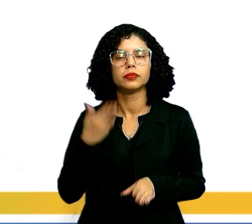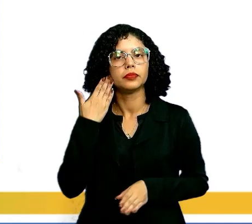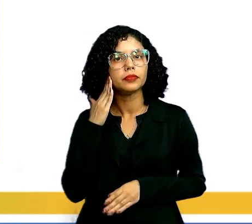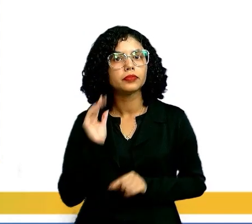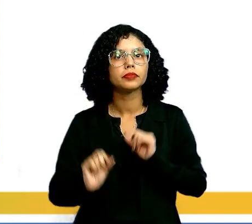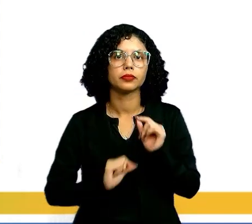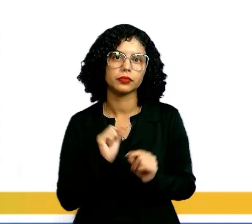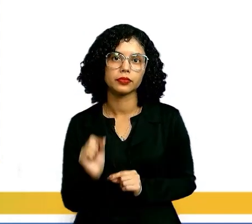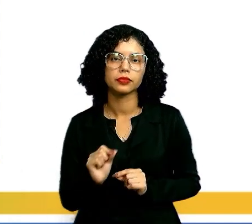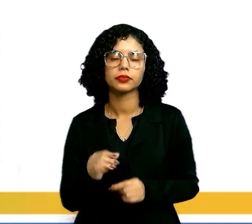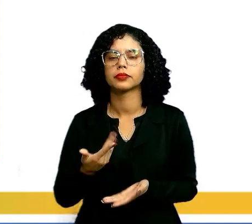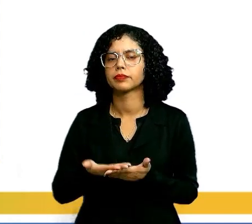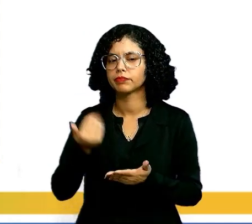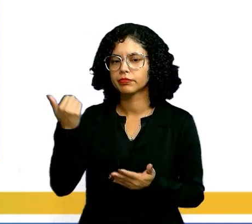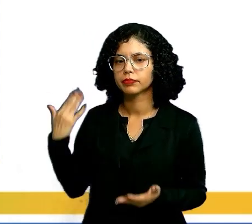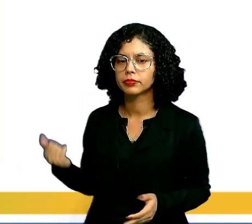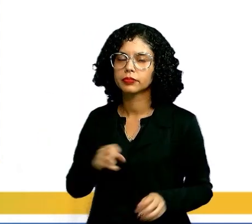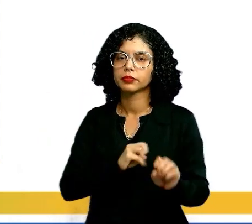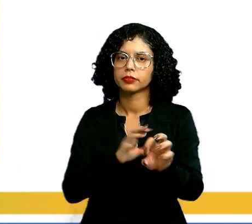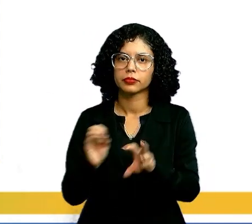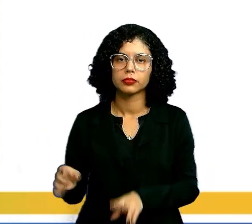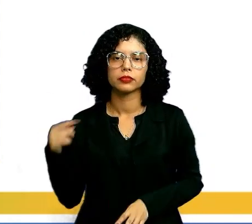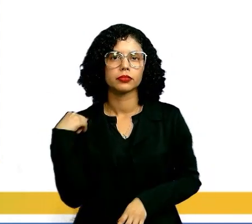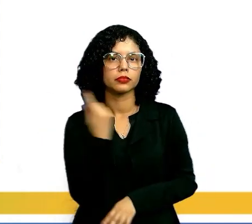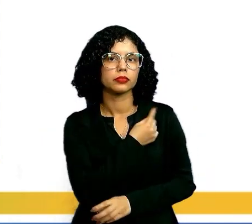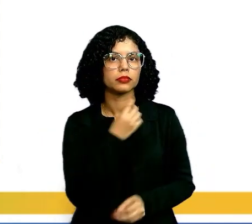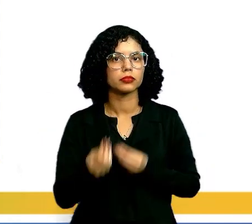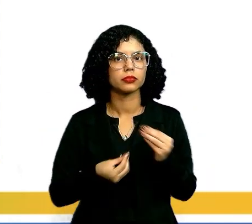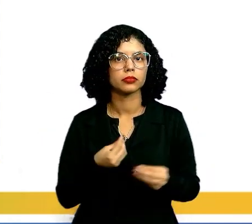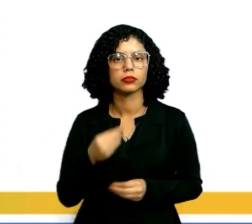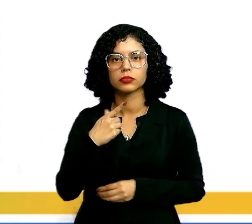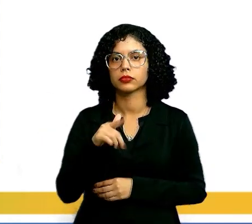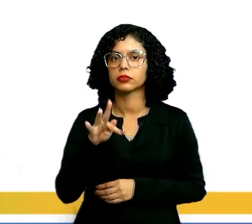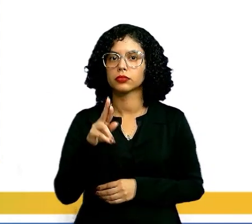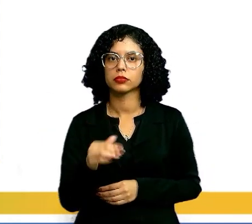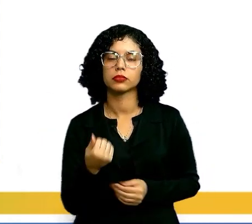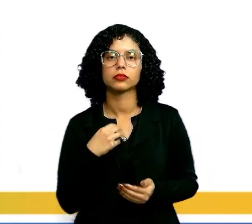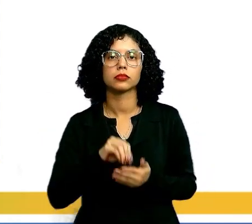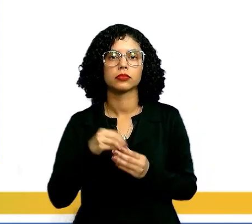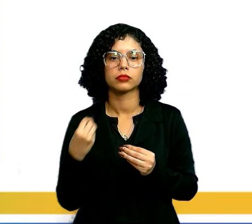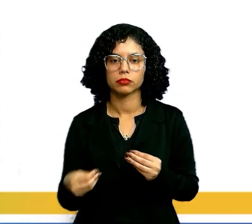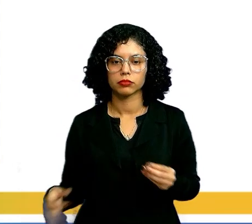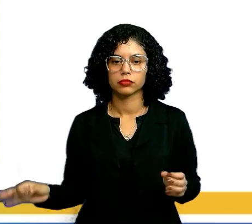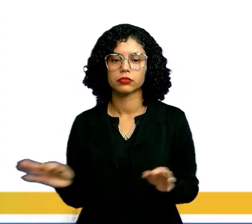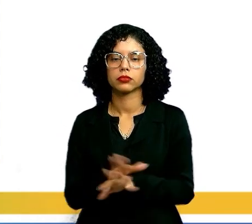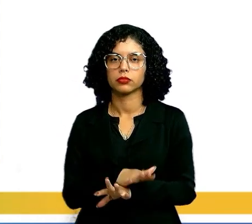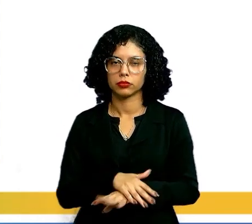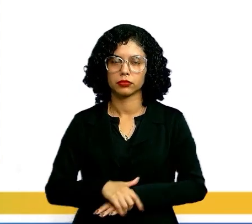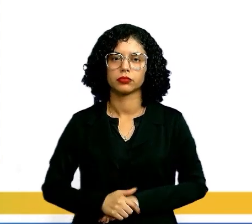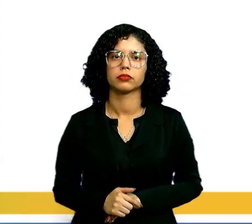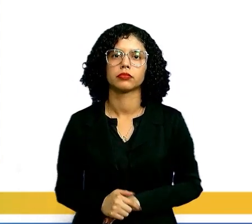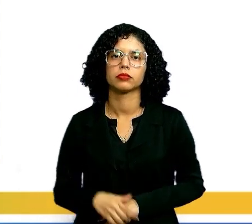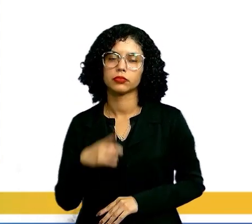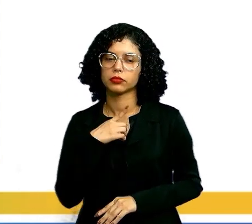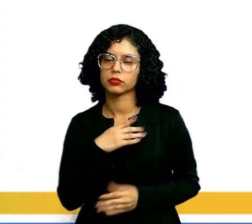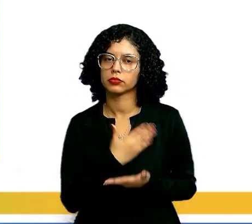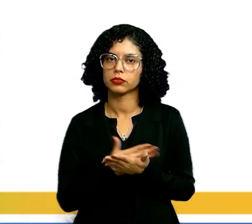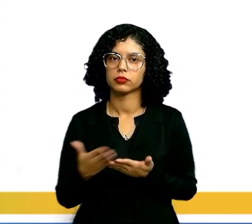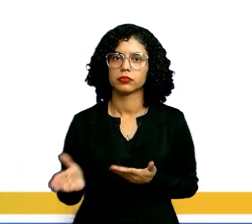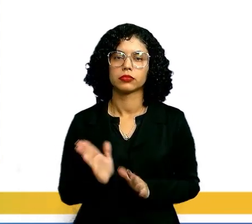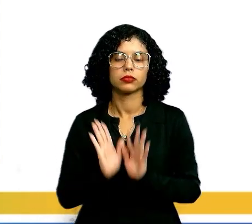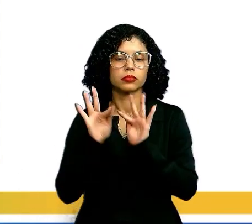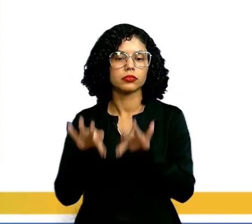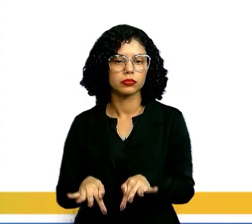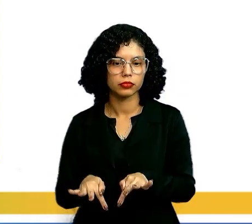o niet mais tarde também ensinou que nós somos como uma folha que cai quando tiver que cair então nós temos um começo